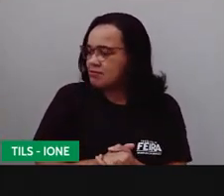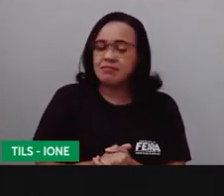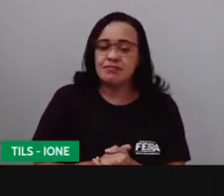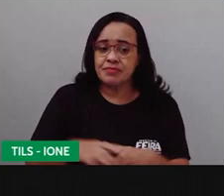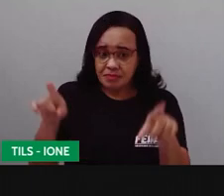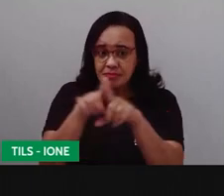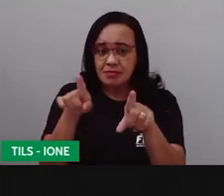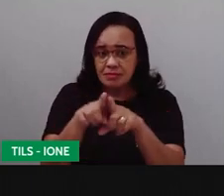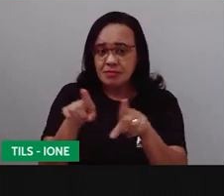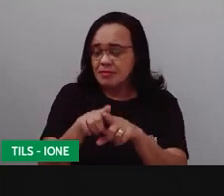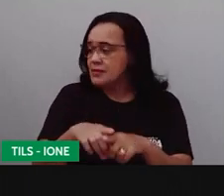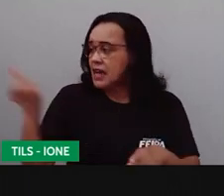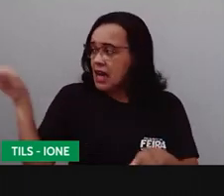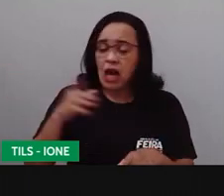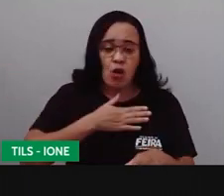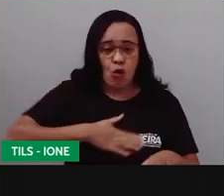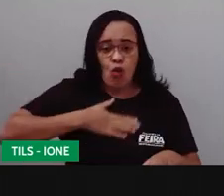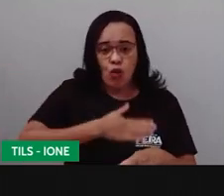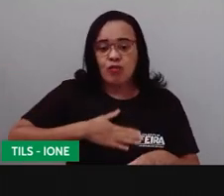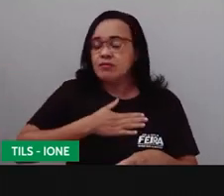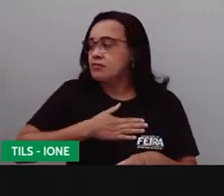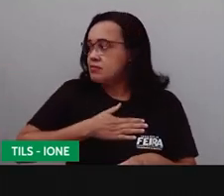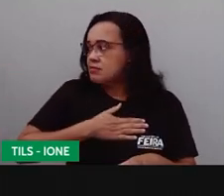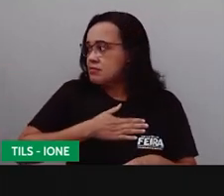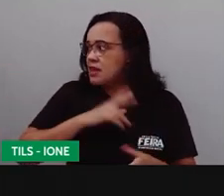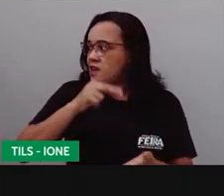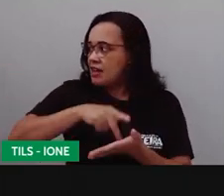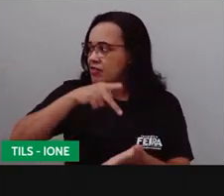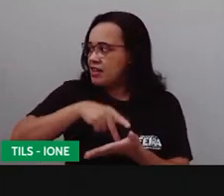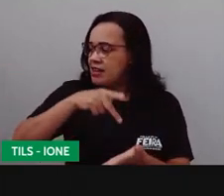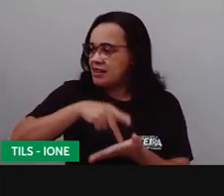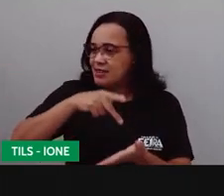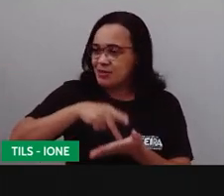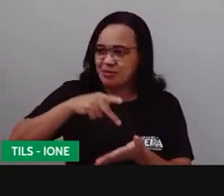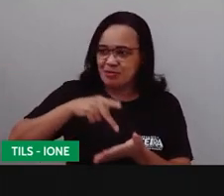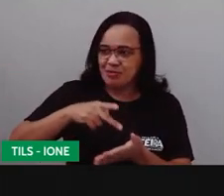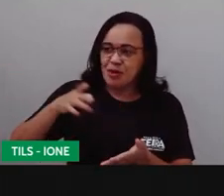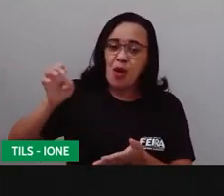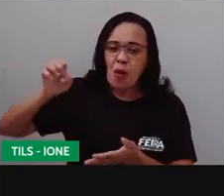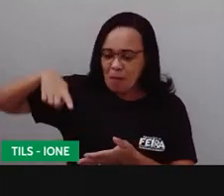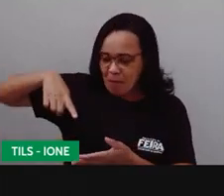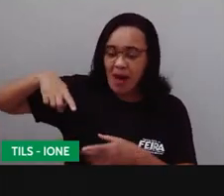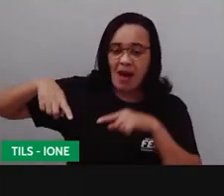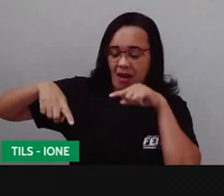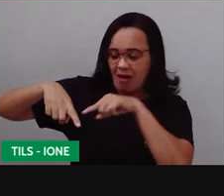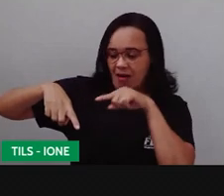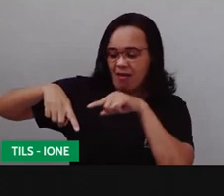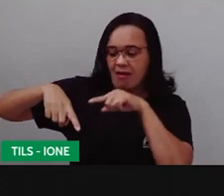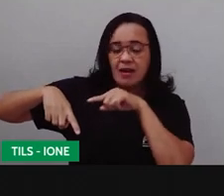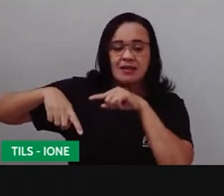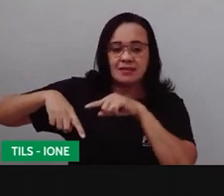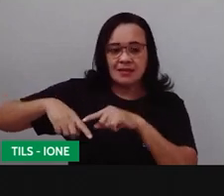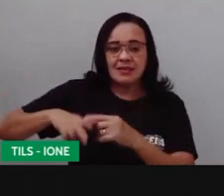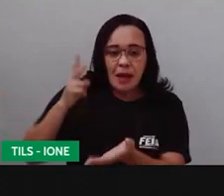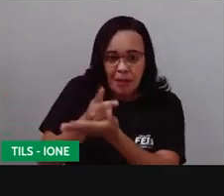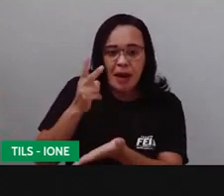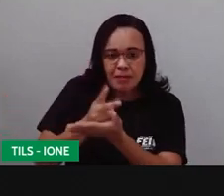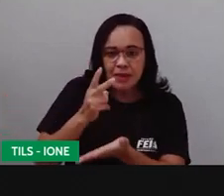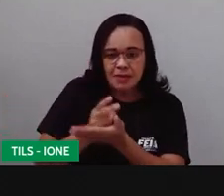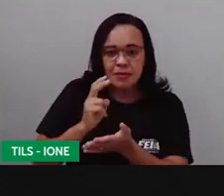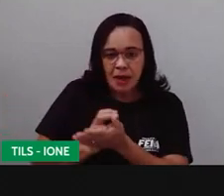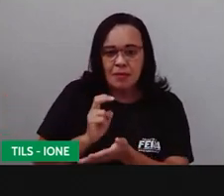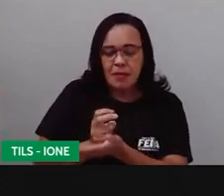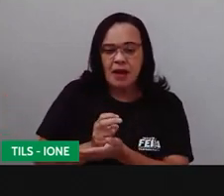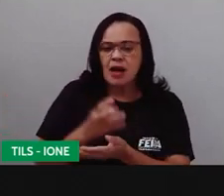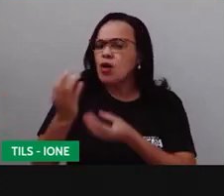ele dá escada com o pé direito. Eu achei interessante, né? Fiquei pensando, como será essa escada que você, tipo, tem que, como você é obrigado a subir com o